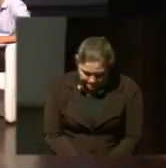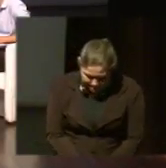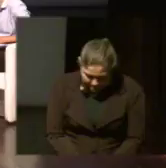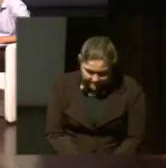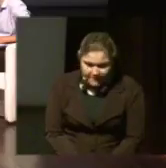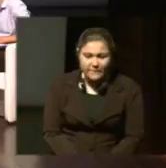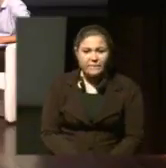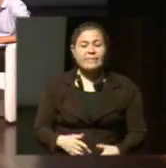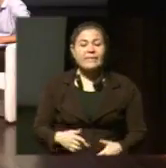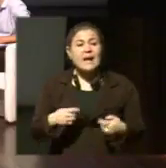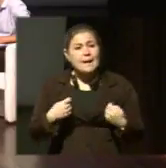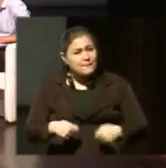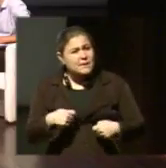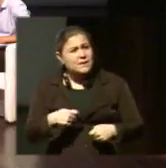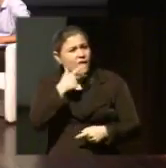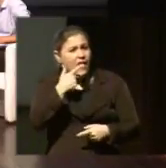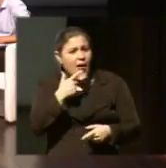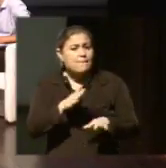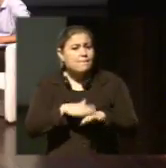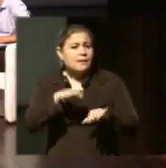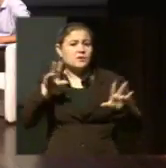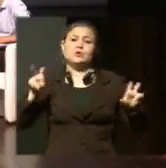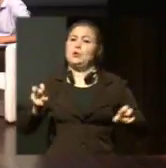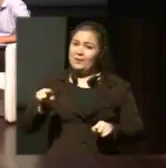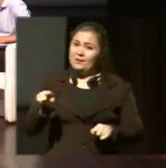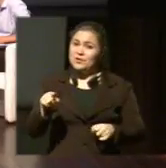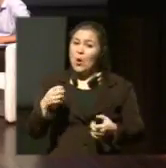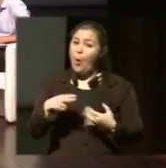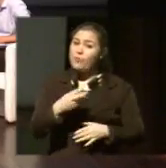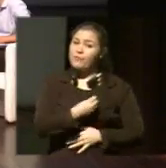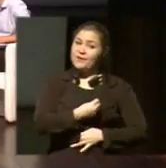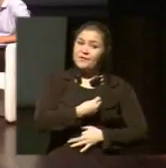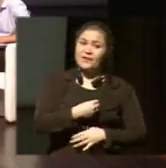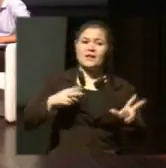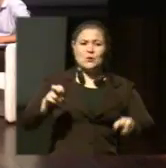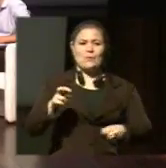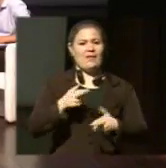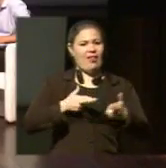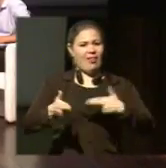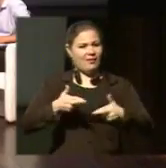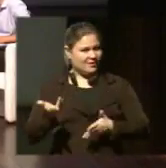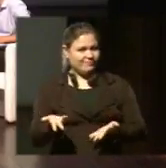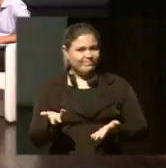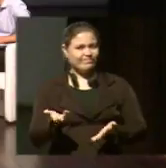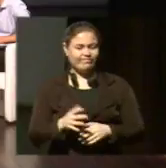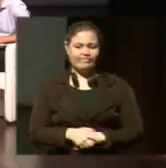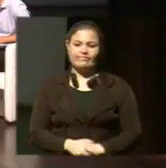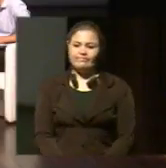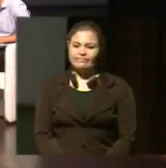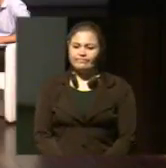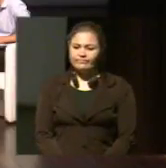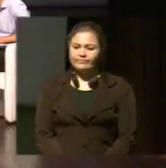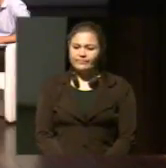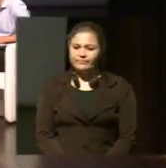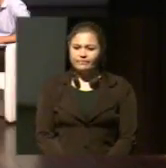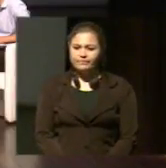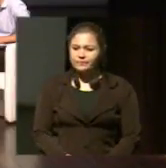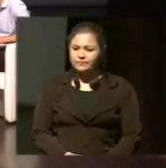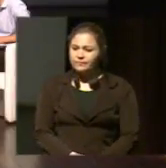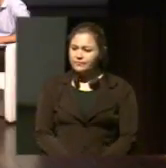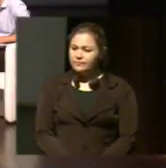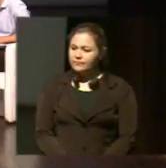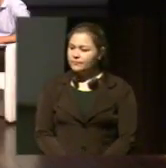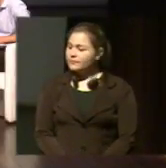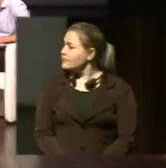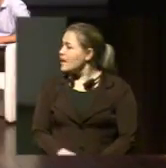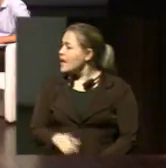É preciso falar mais sobre isso, ou viver mais essas relações, né? Acho que foi